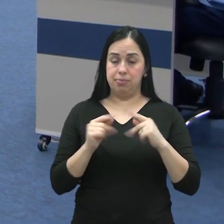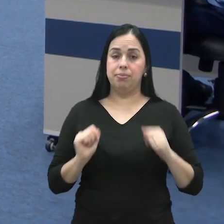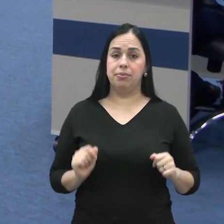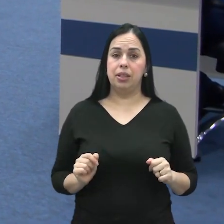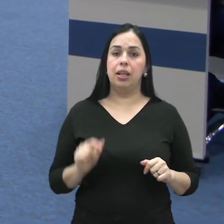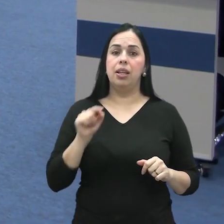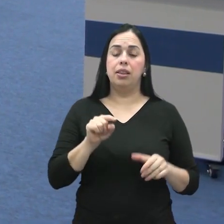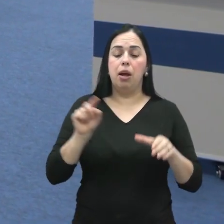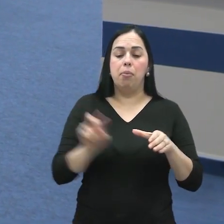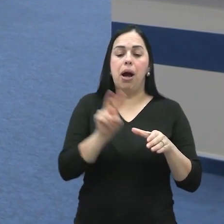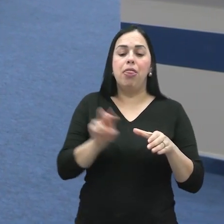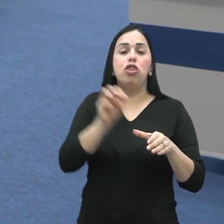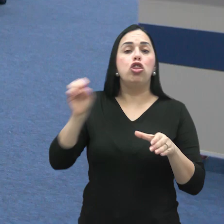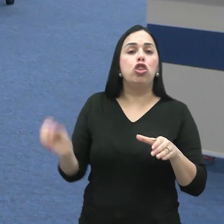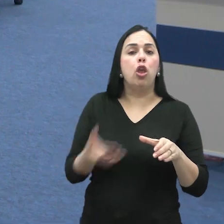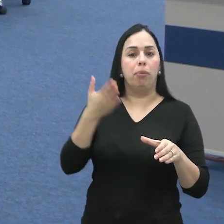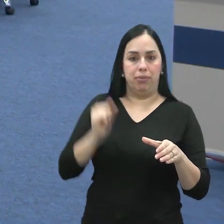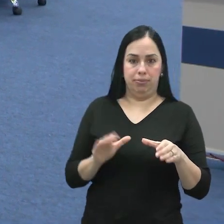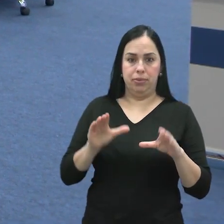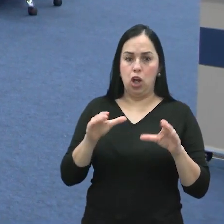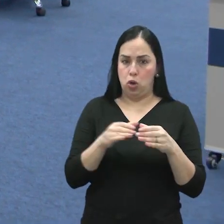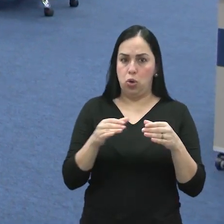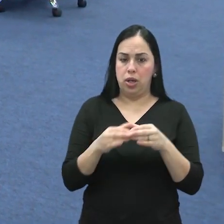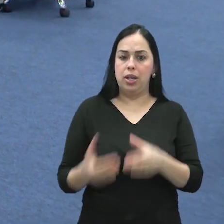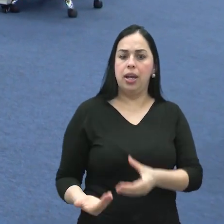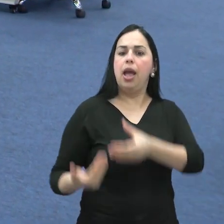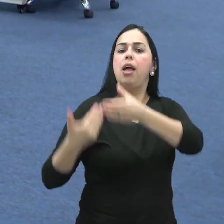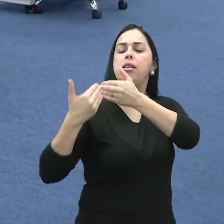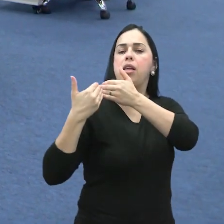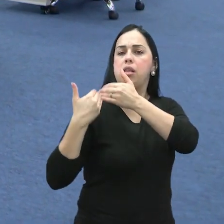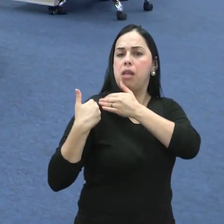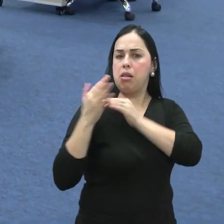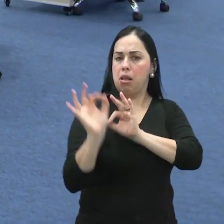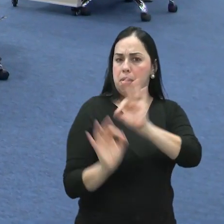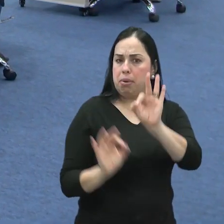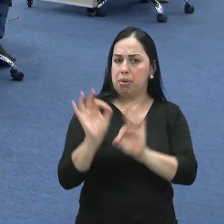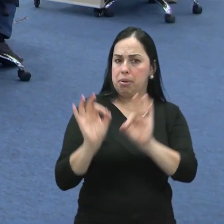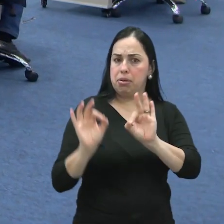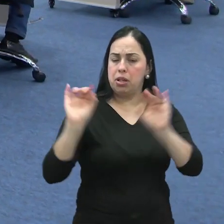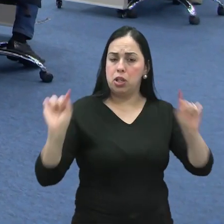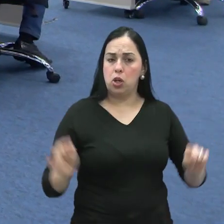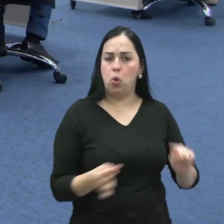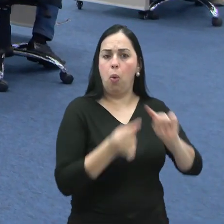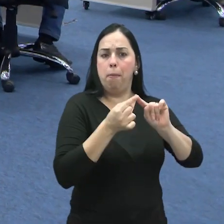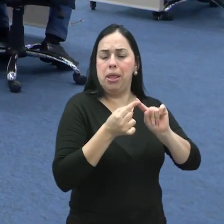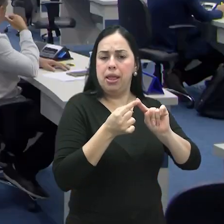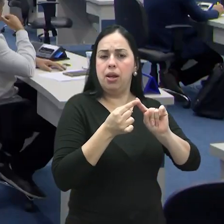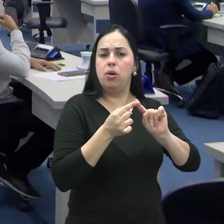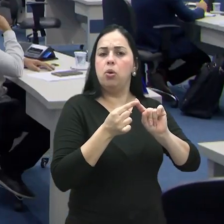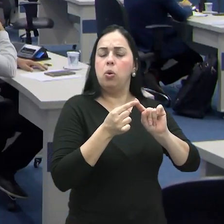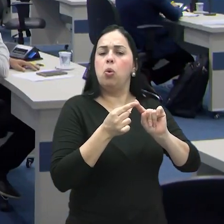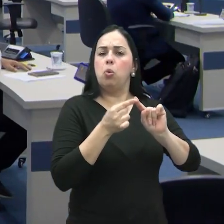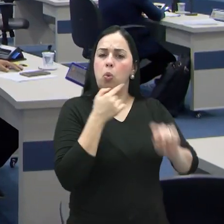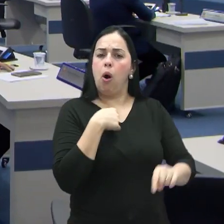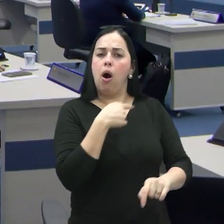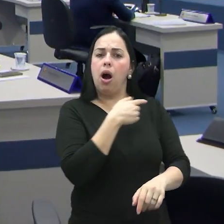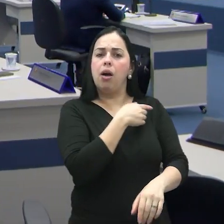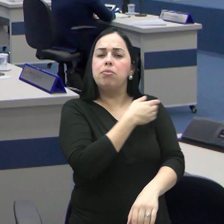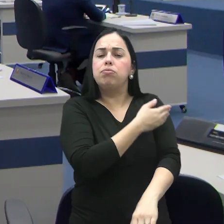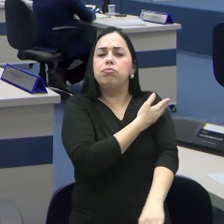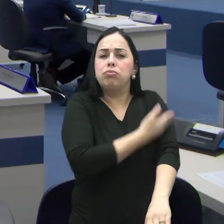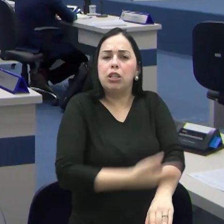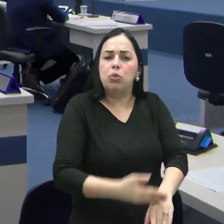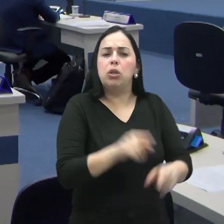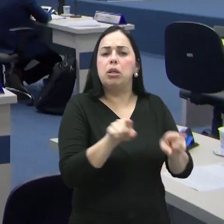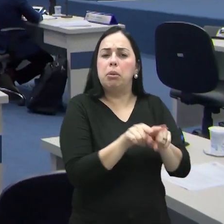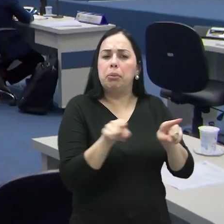José dos Campos terá uma nova formação. O grupo, que é responsável pela condução e respeito às normas morais dentro do Legislativo,